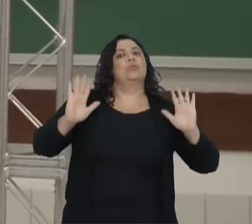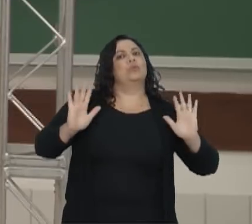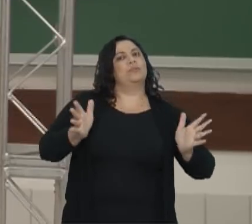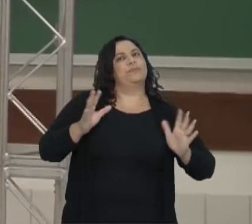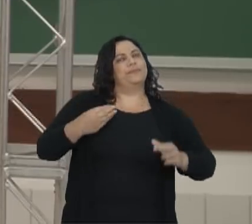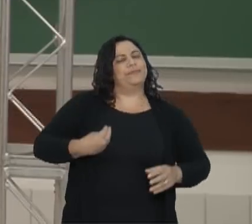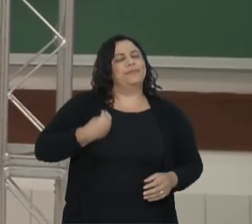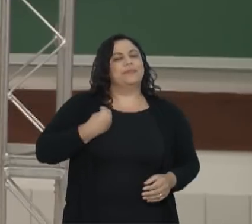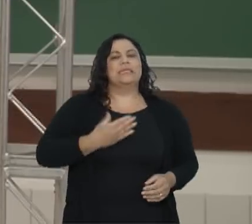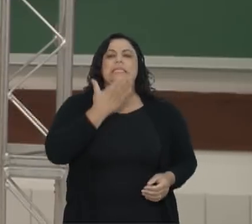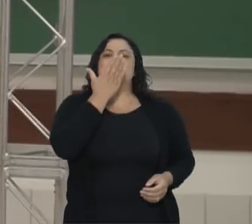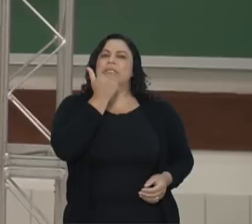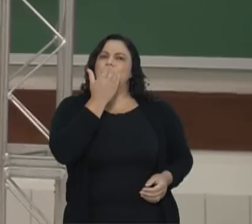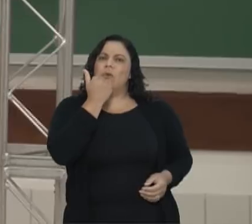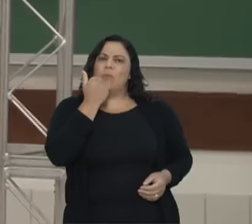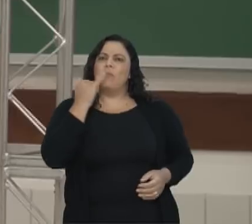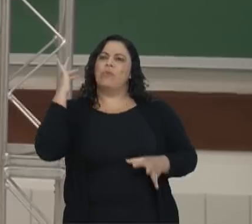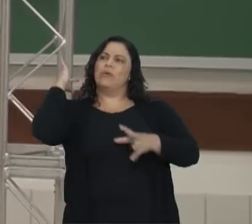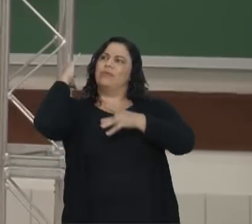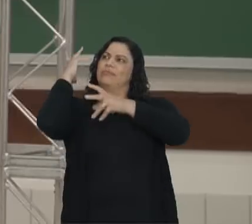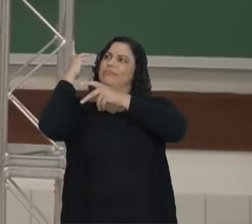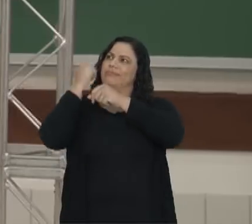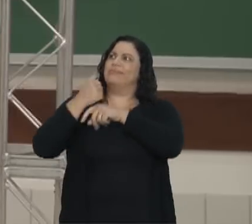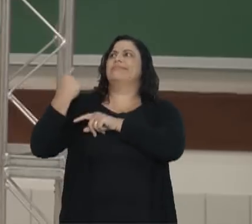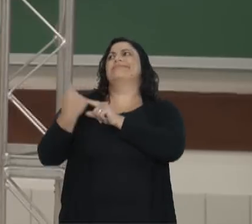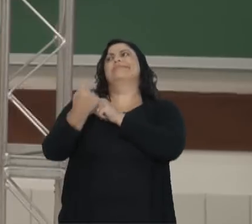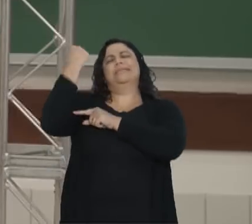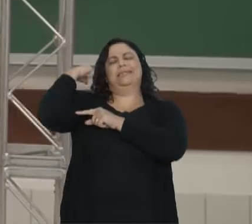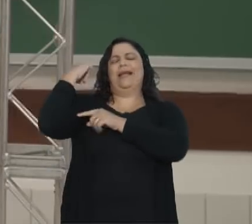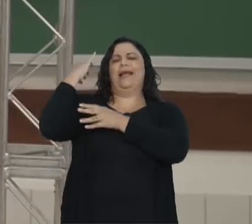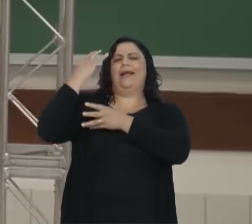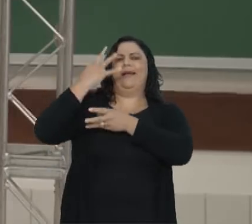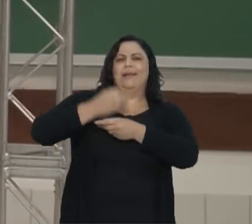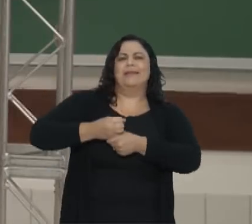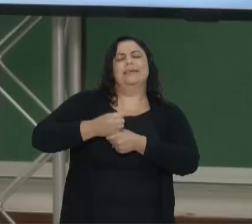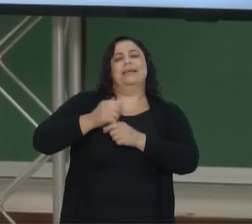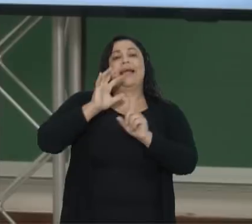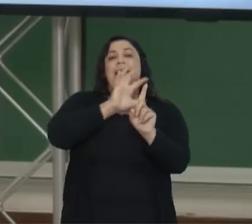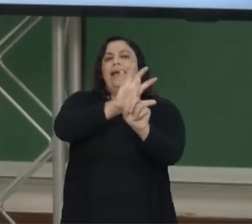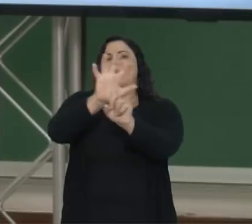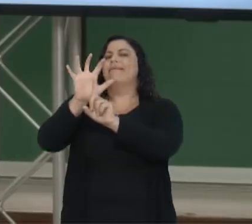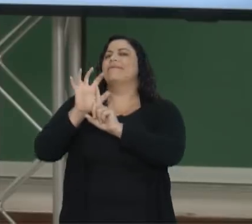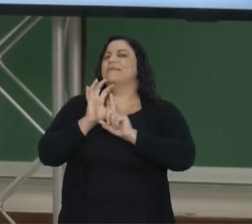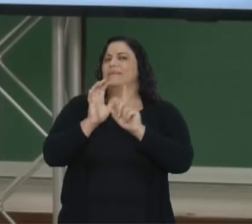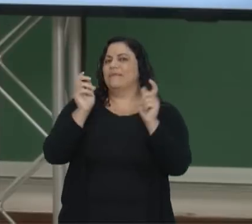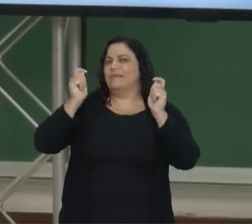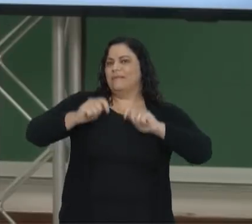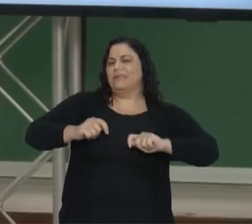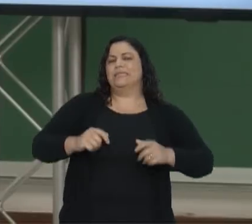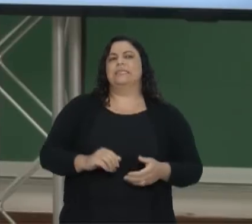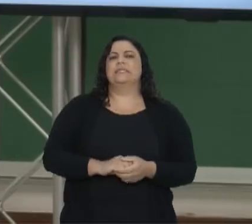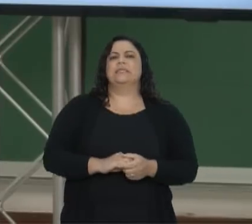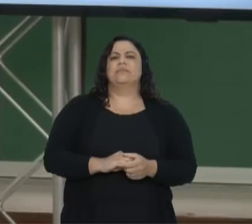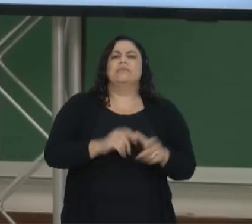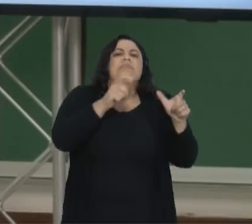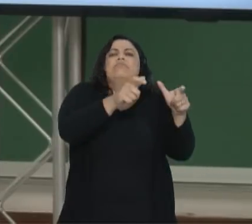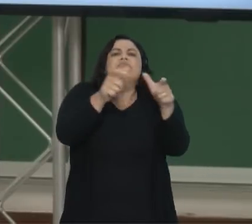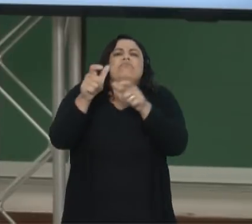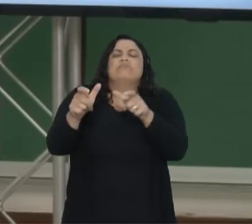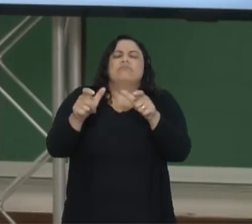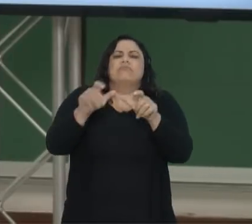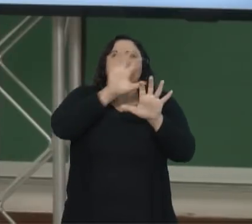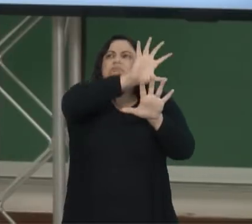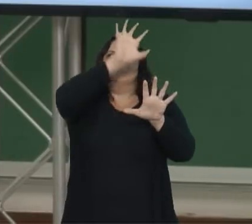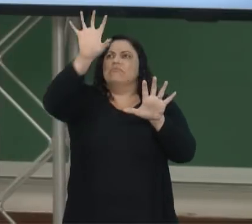nos alimentamos, fazemos, é resultado da influência deles, certo? Então, de quais regiões da África vieram os povos